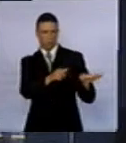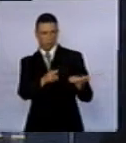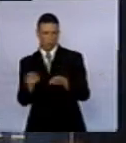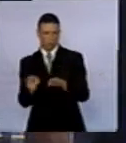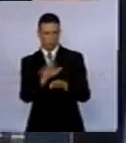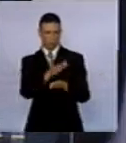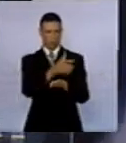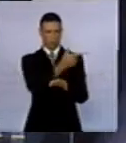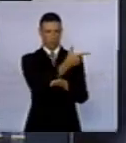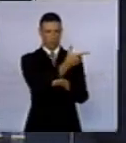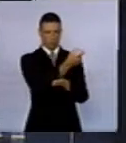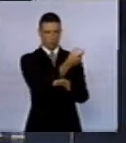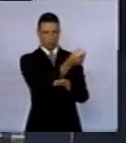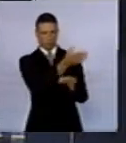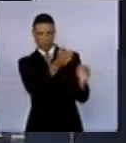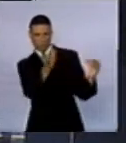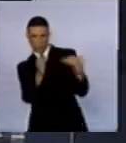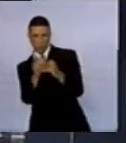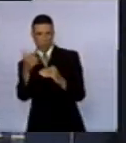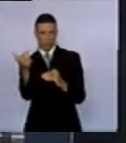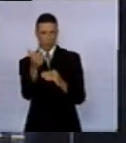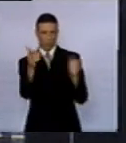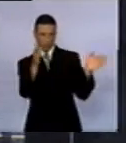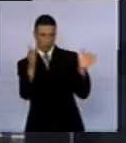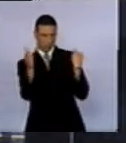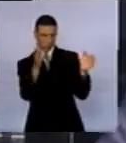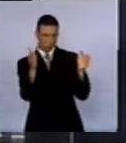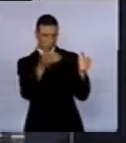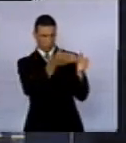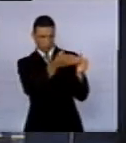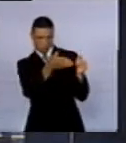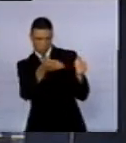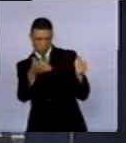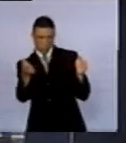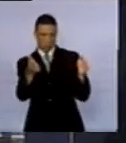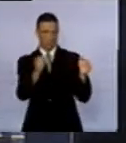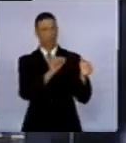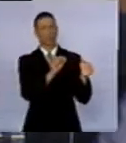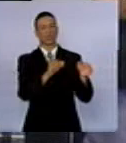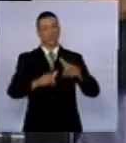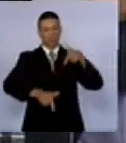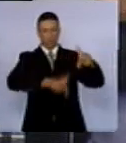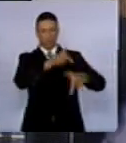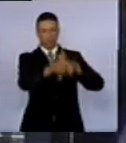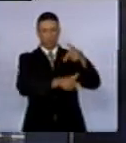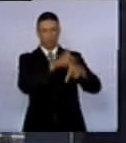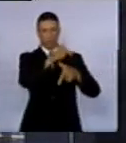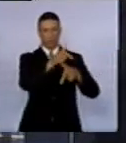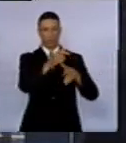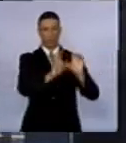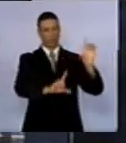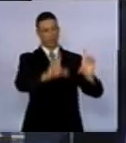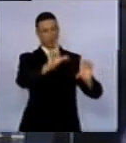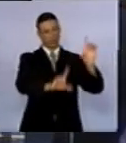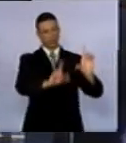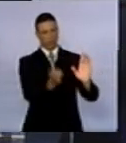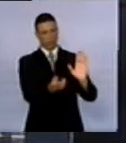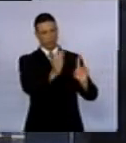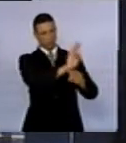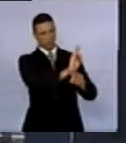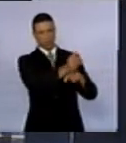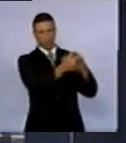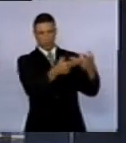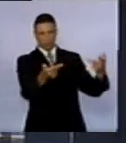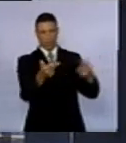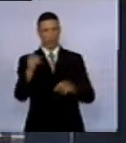22, tivemos uma grande demonstração do potencial e aquecimento do mercado de conteúdos audiovisuais. O evento internacional